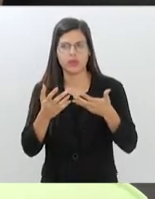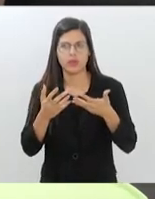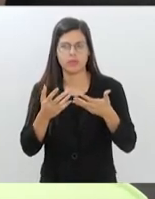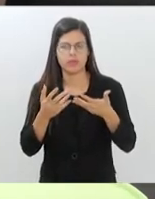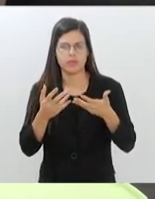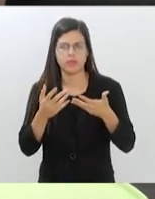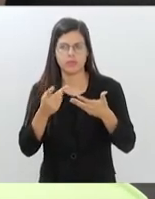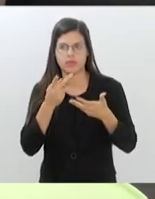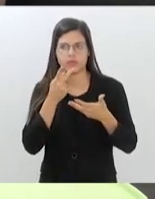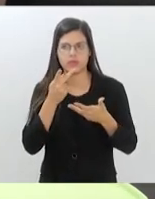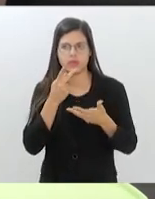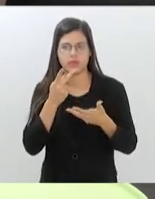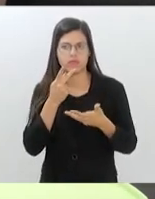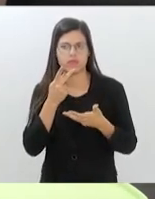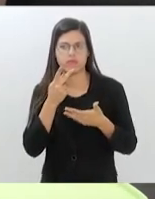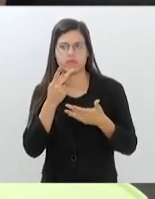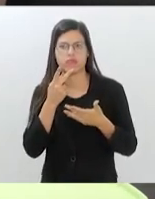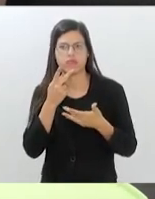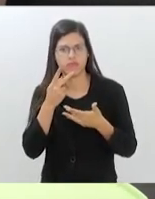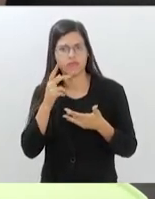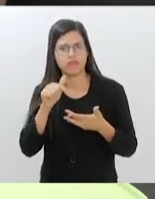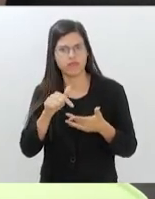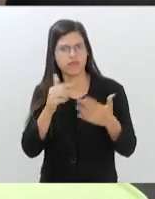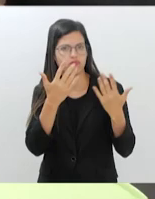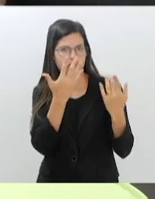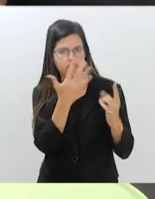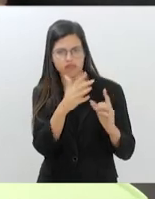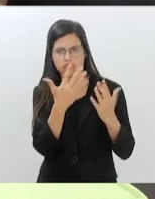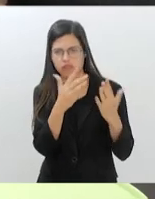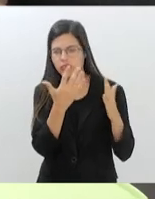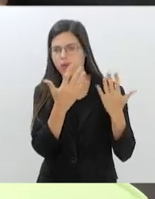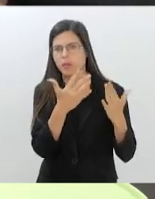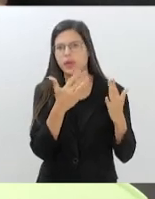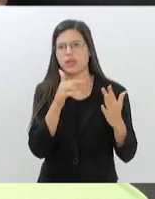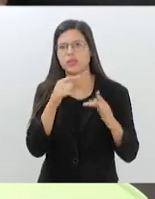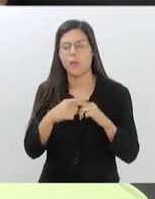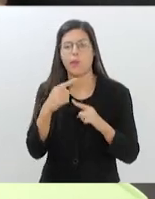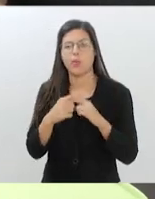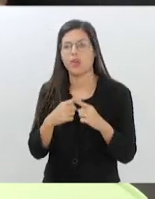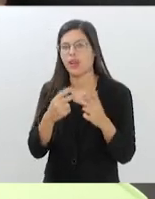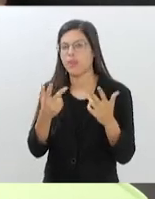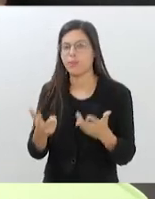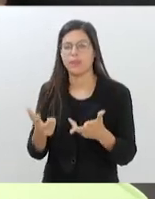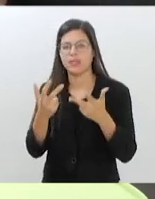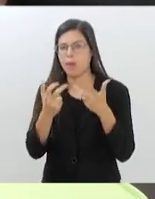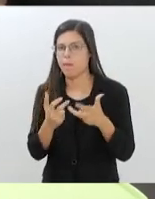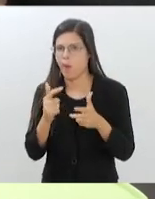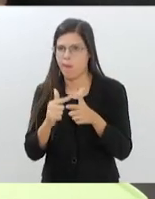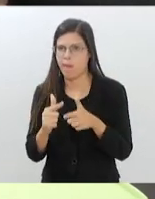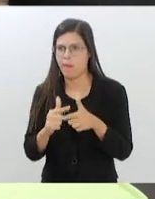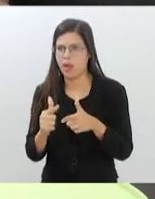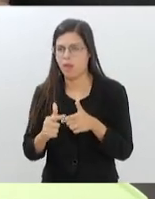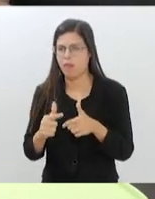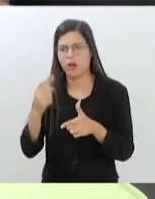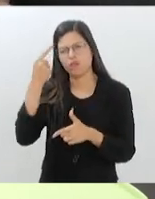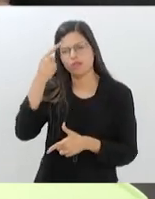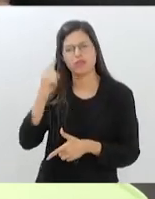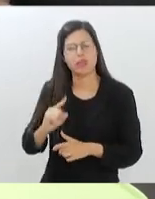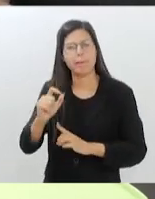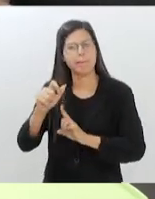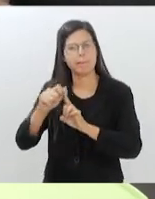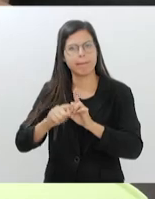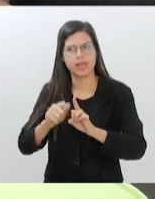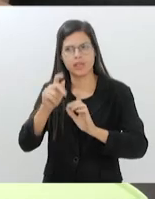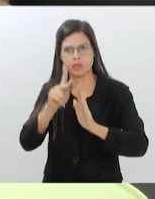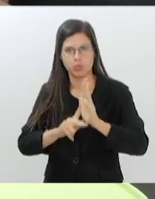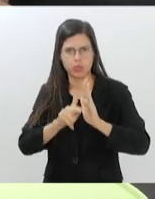que o que o que o deputado Amorim teve né porque realmente na época que ele apresentou não sei de que meio esse projeto